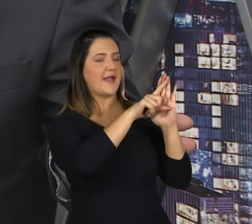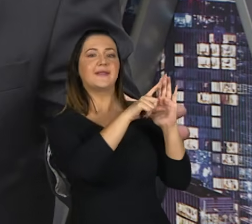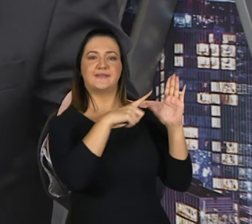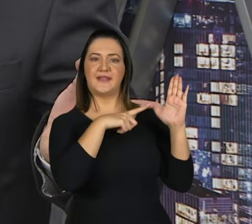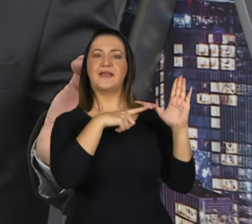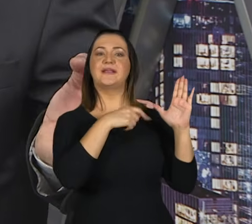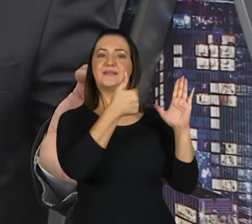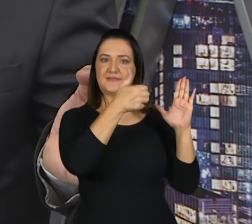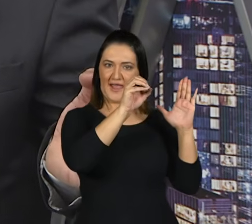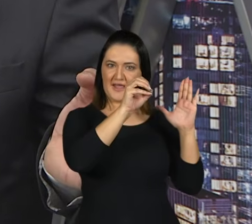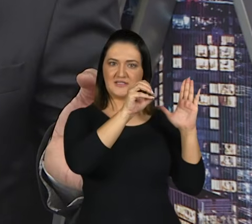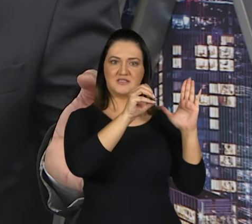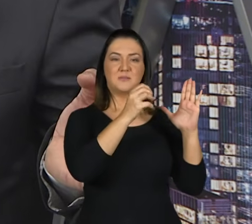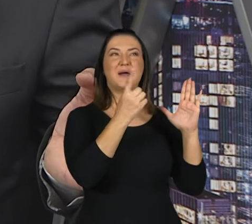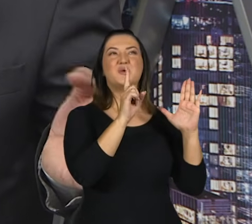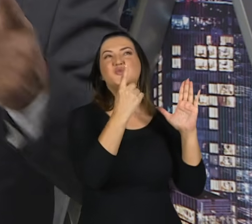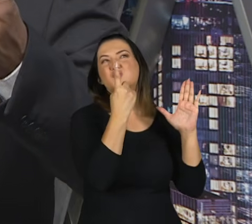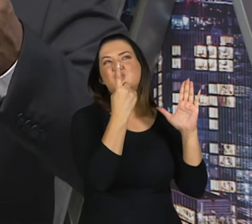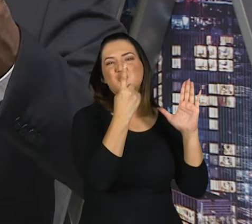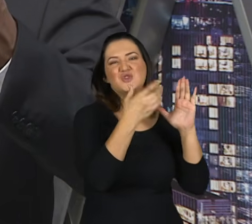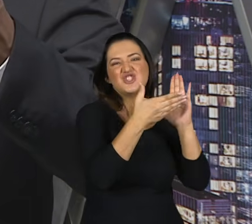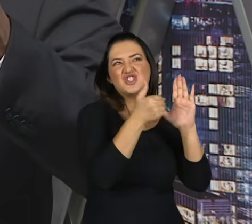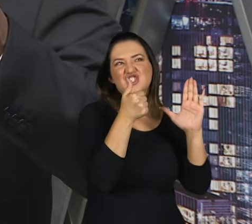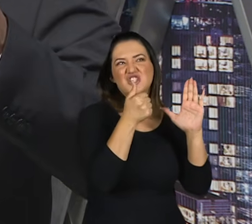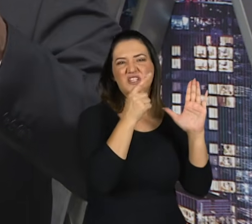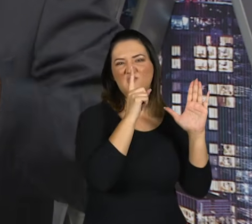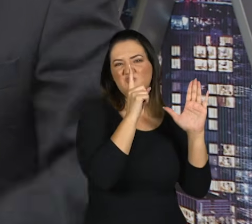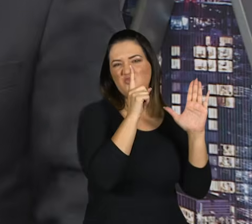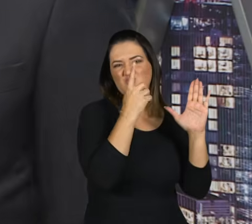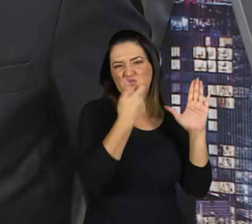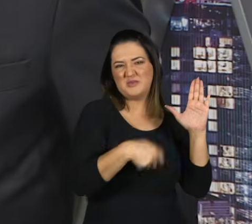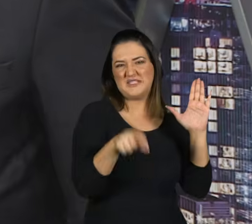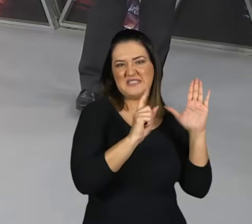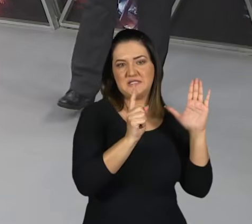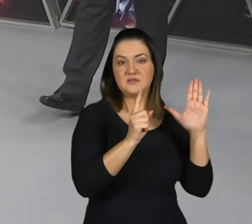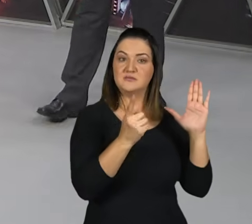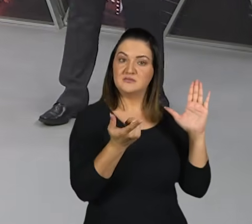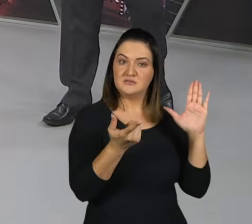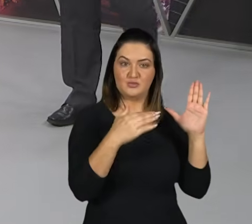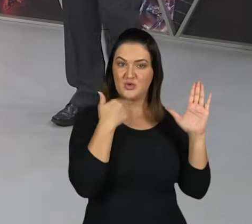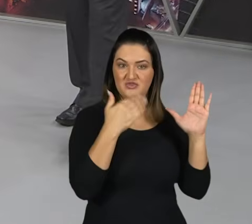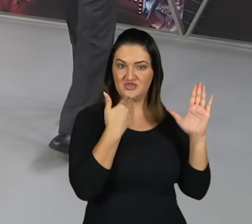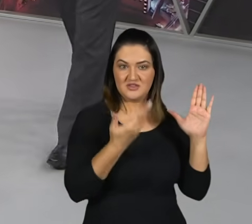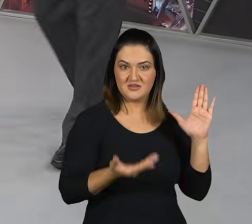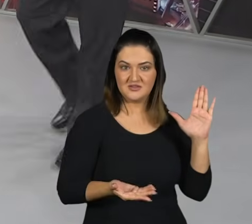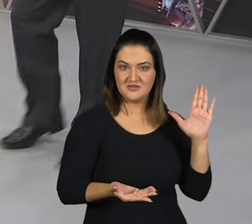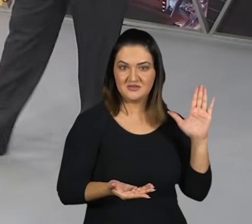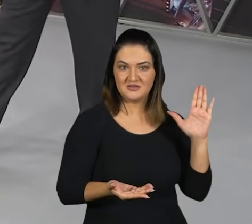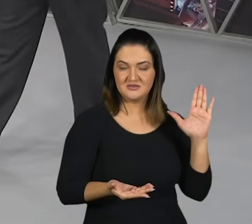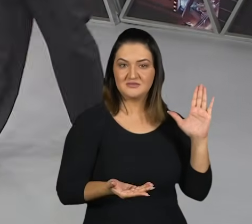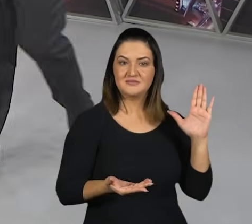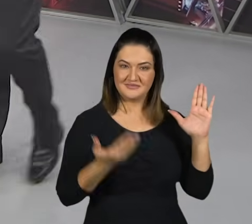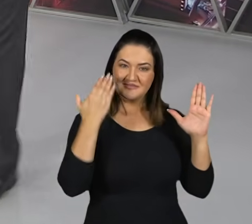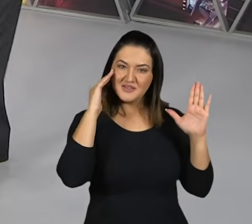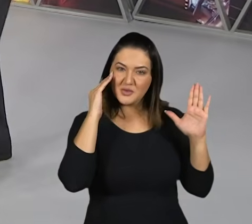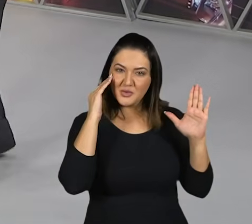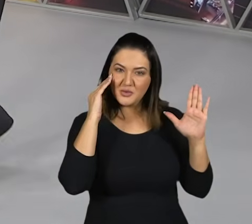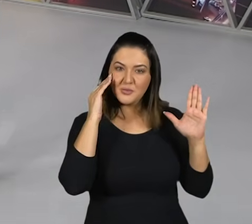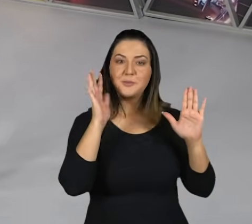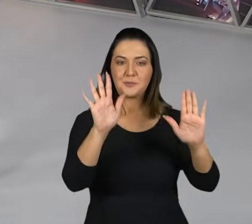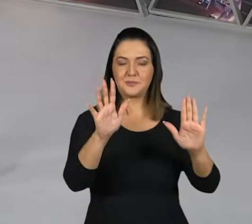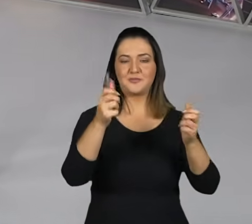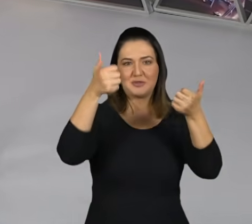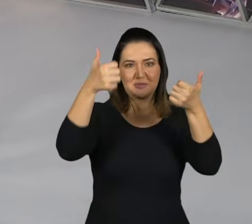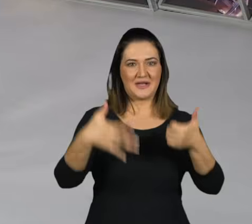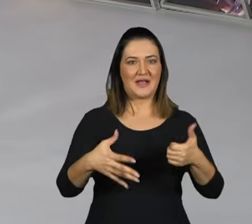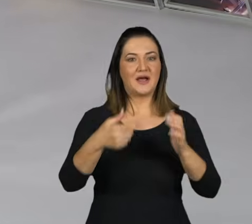aceitasse nenhum. Correto? Está claro? Mas para ficar mais claro ainda, nós vamos agora